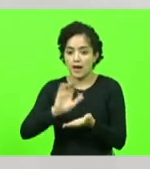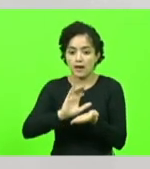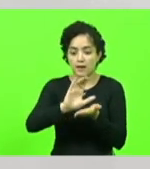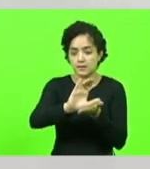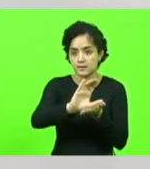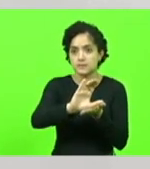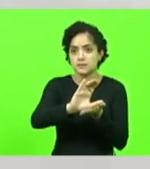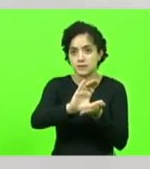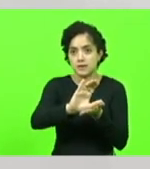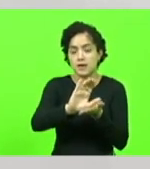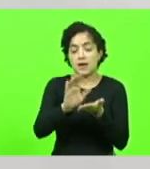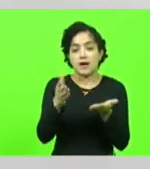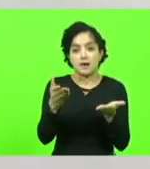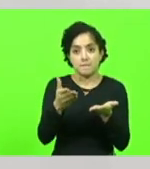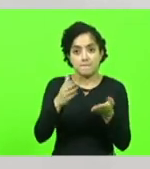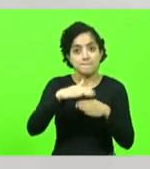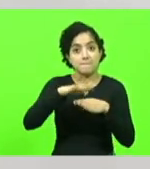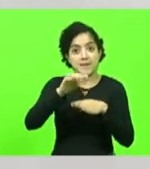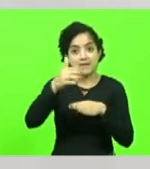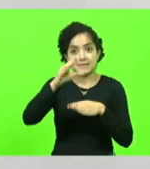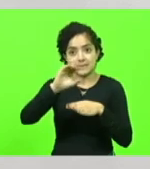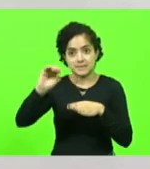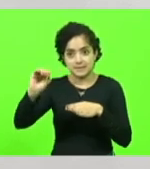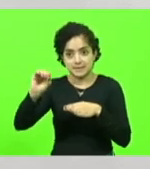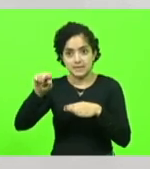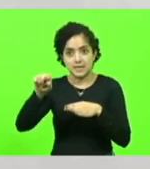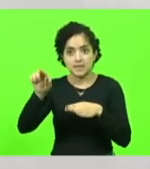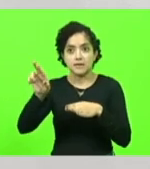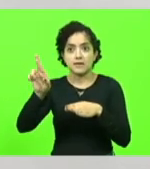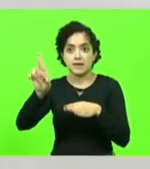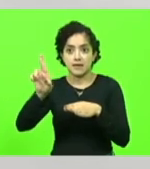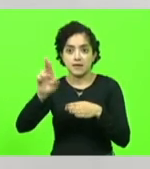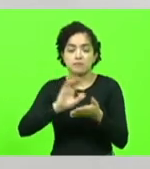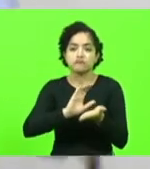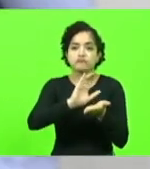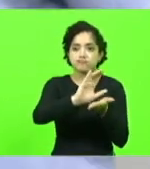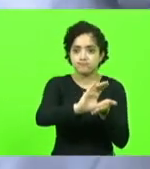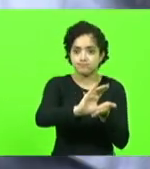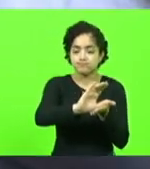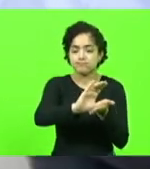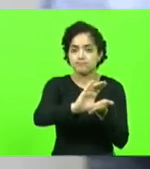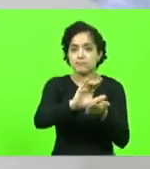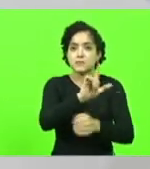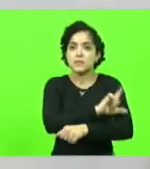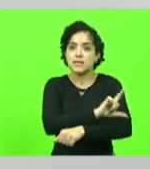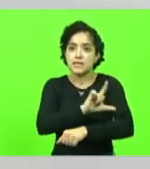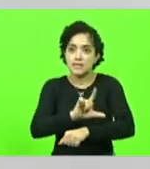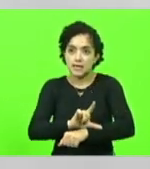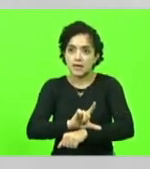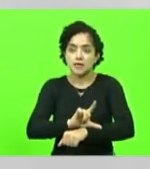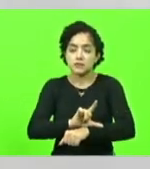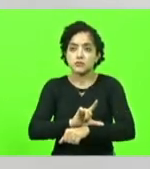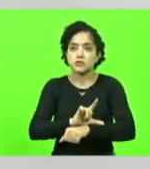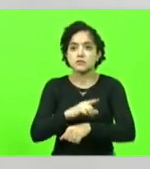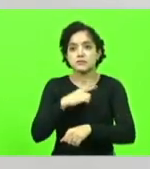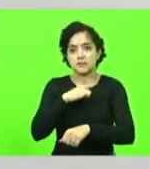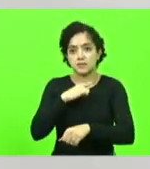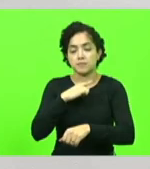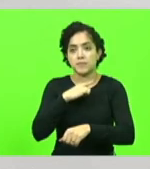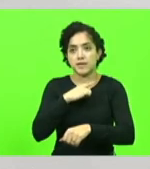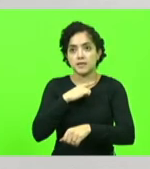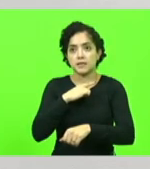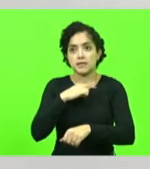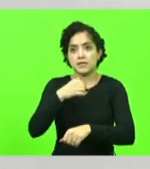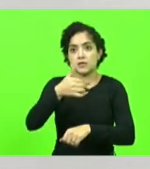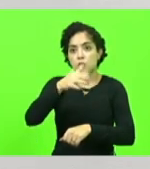depositado ainda este ano mais R$ 100 mil para os 18 municípios, e Lages já está também com, porque é a grande mãe, com 100